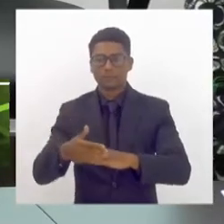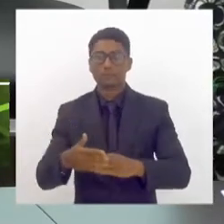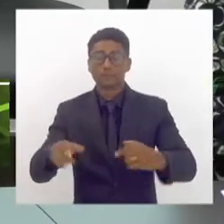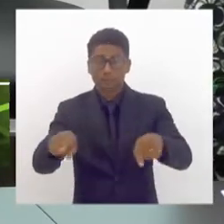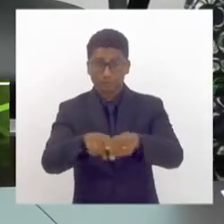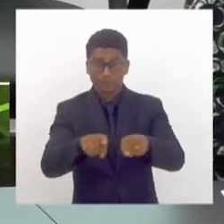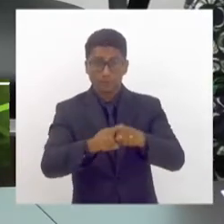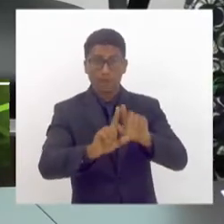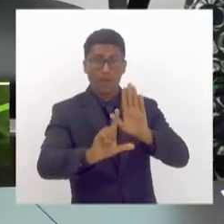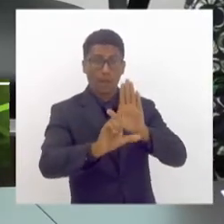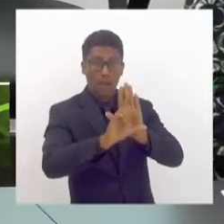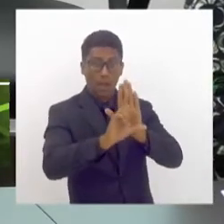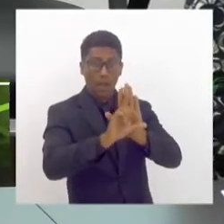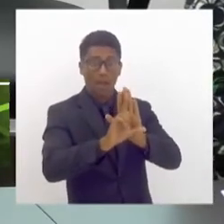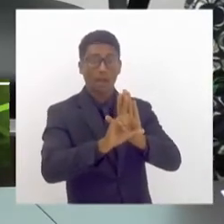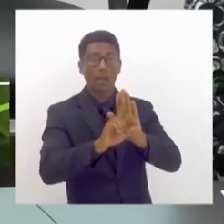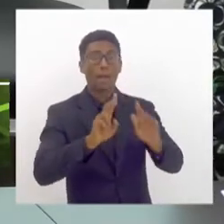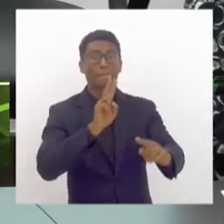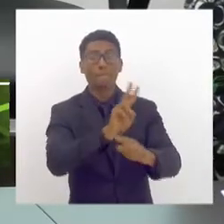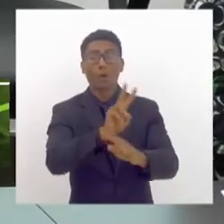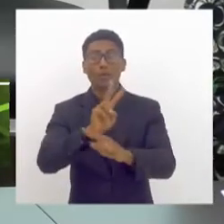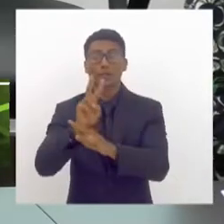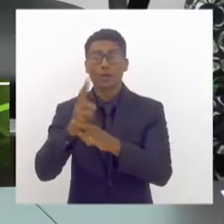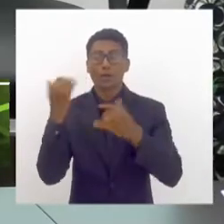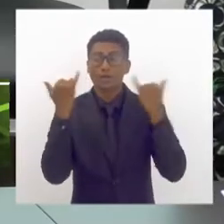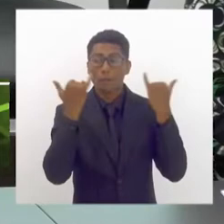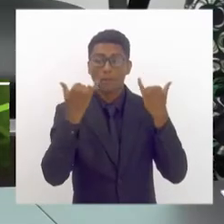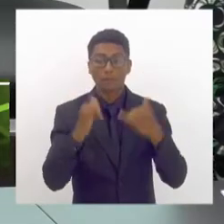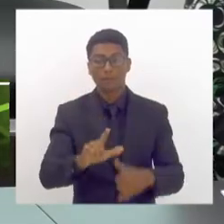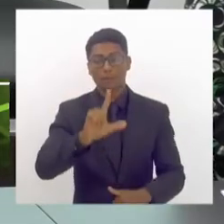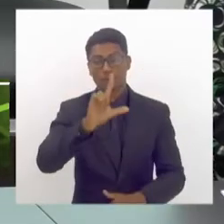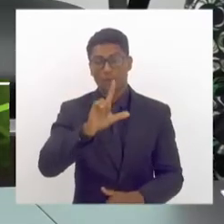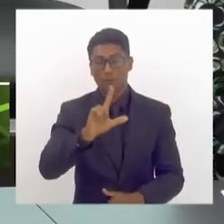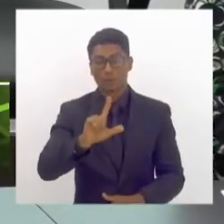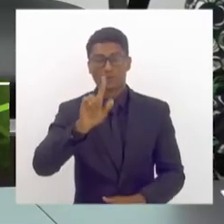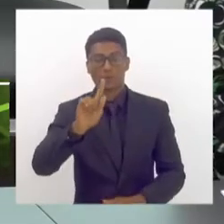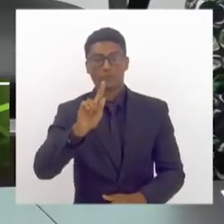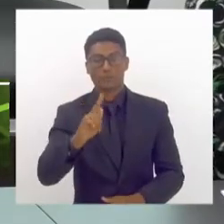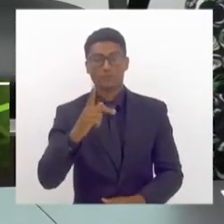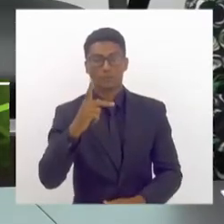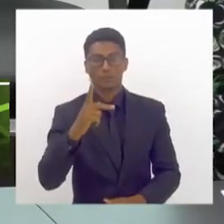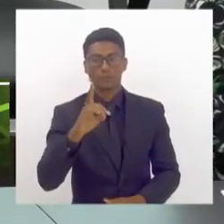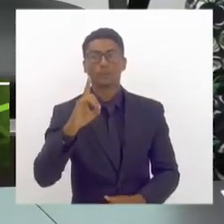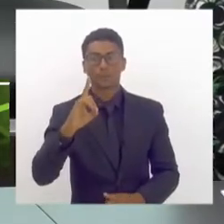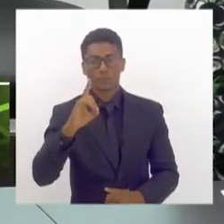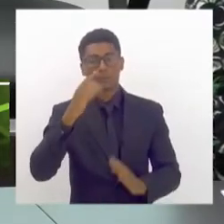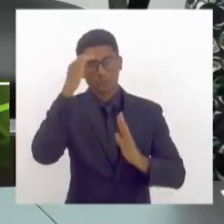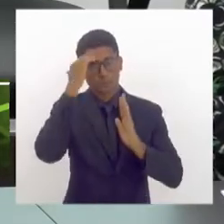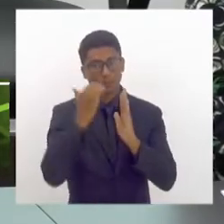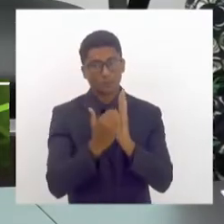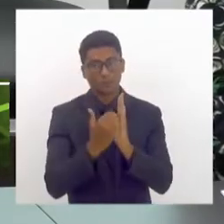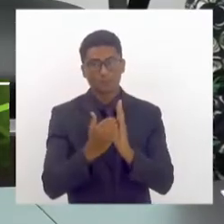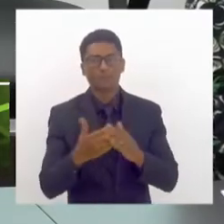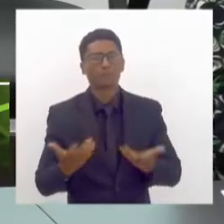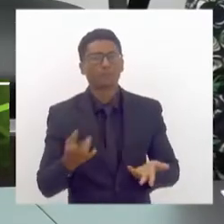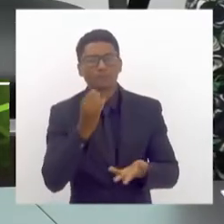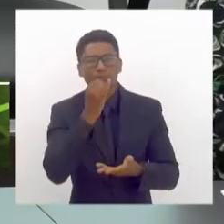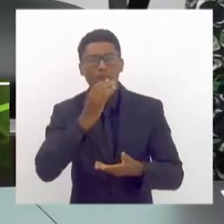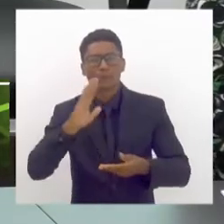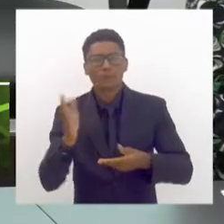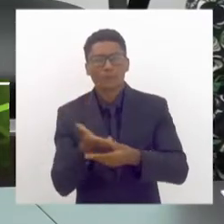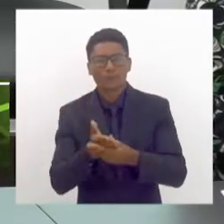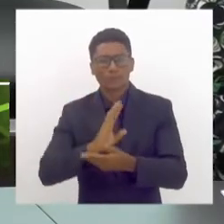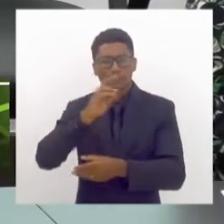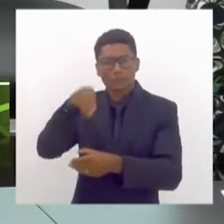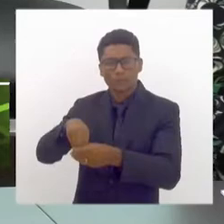dados, estando restritos. Por que que, e aí isso é um ponto que vale destacar, por que que um processo que tramita no Conselho Estadual de